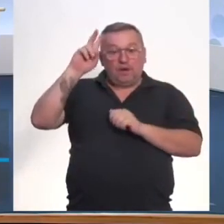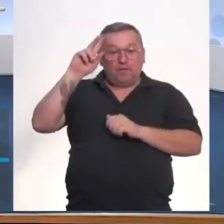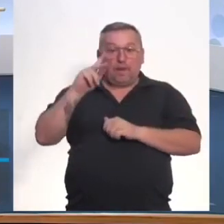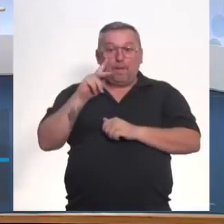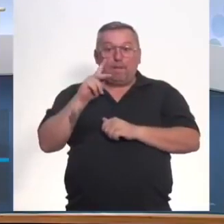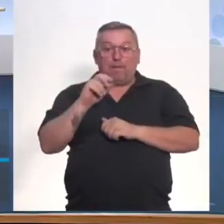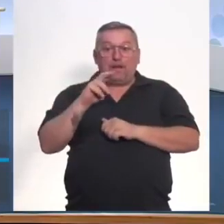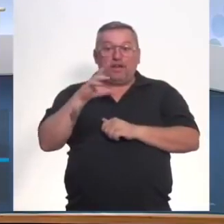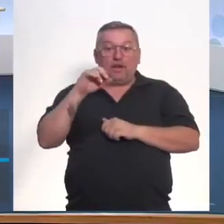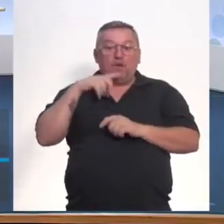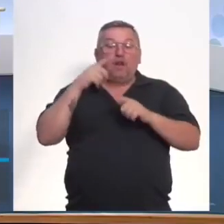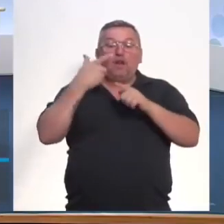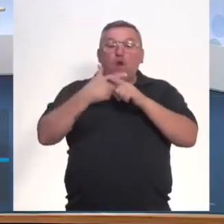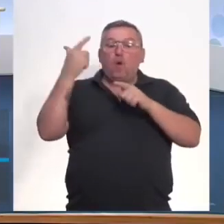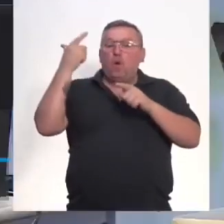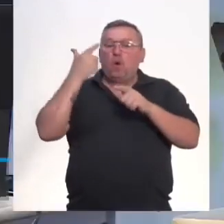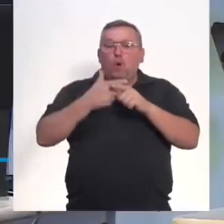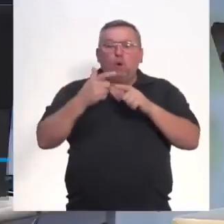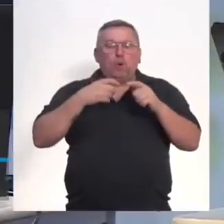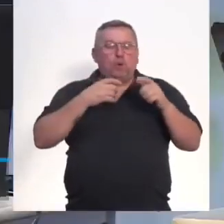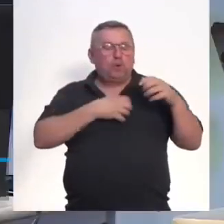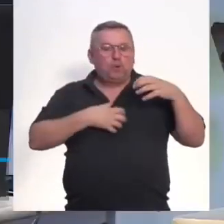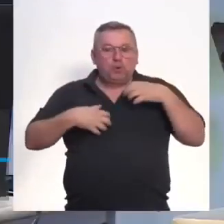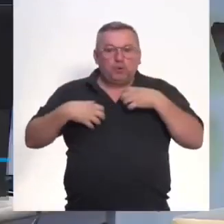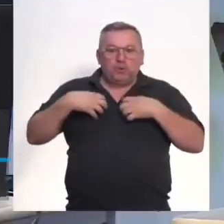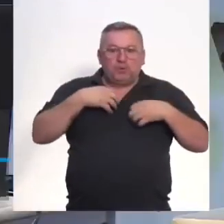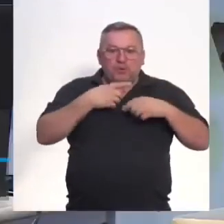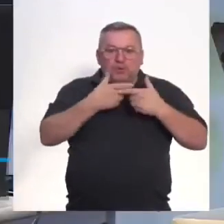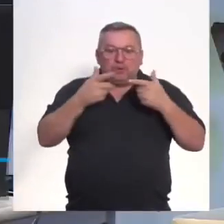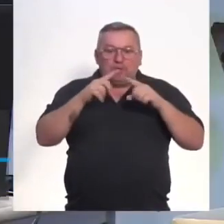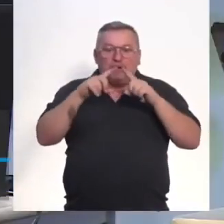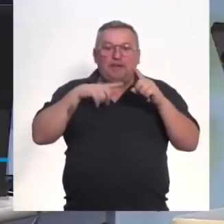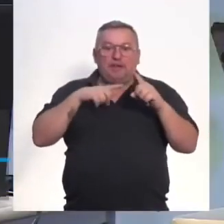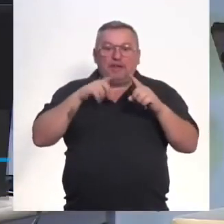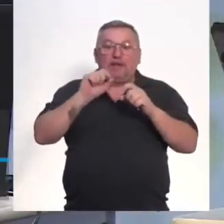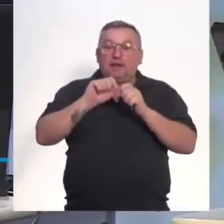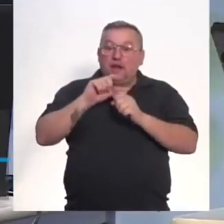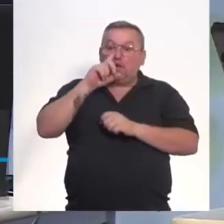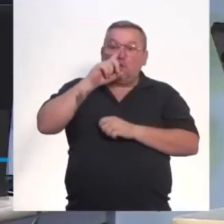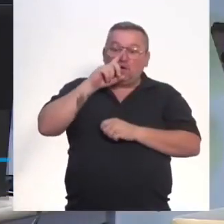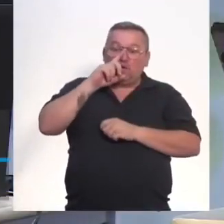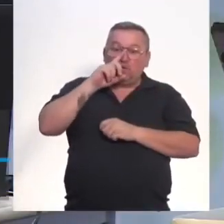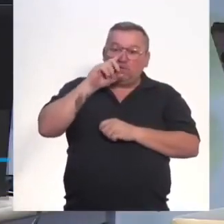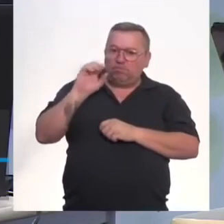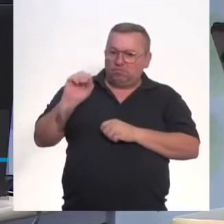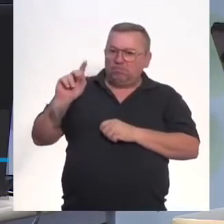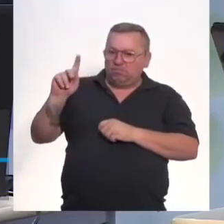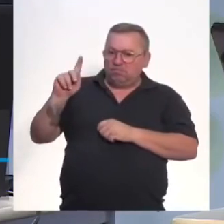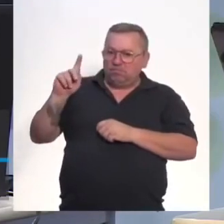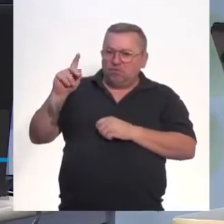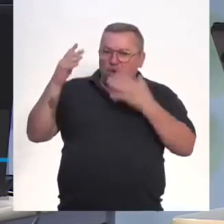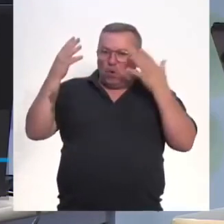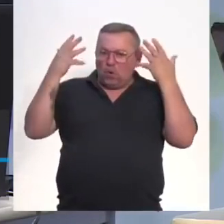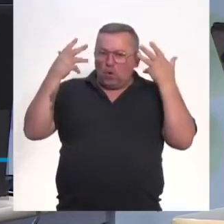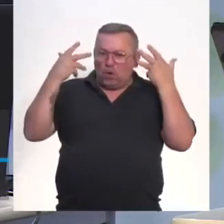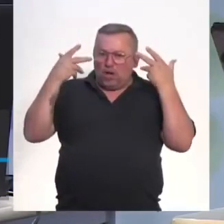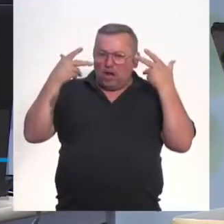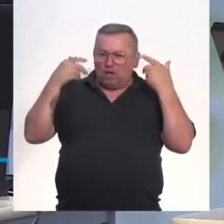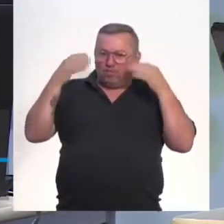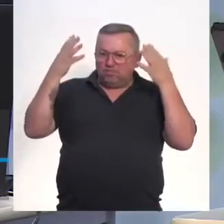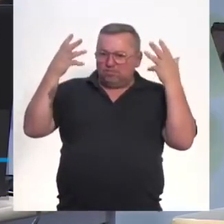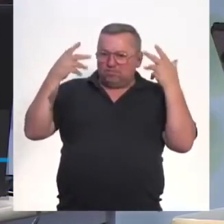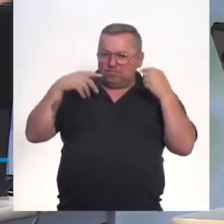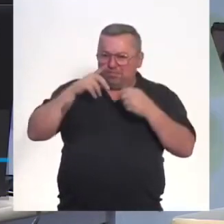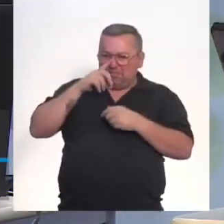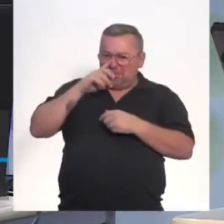que ter um conflito, tem que ter um suspense, de certa forma. Só que eles têm que estar correndo um risco. Ok que o leão poderia, mas o leão não estava correndo